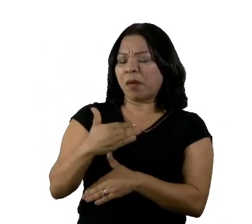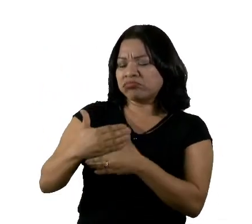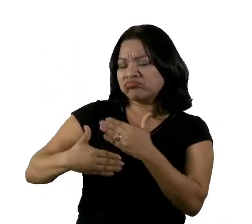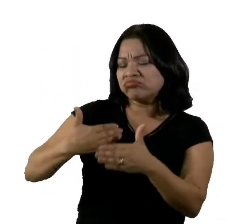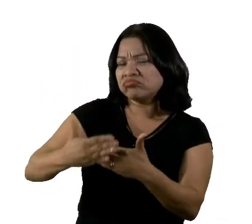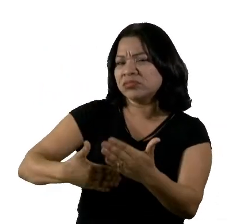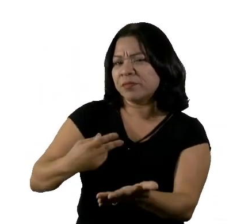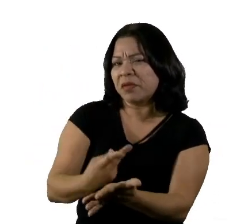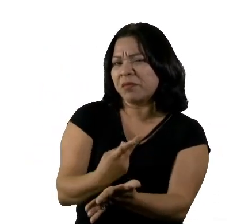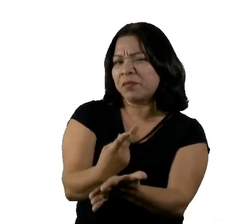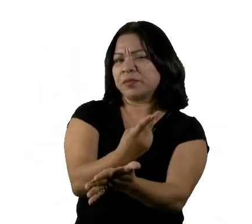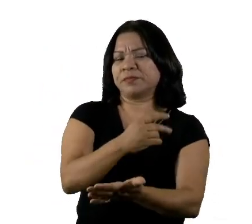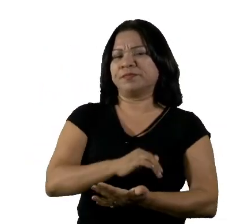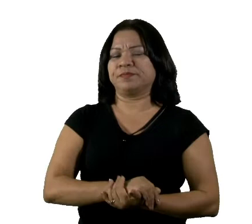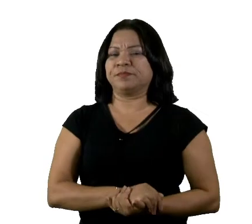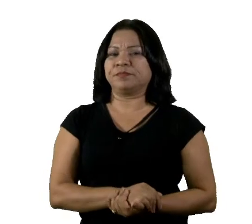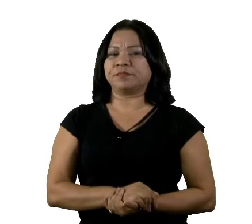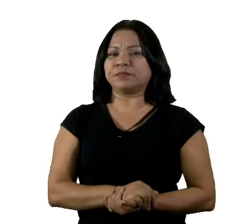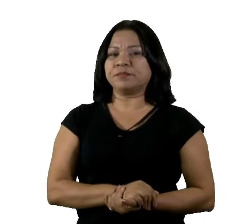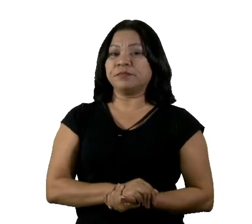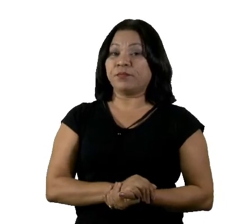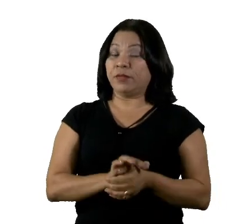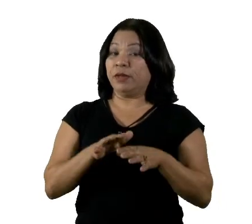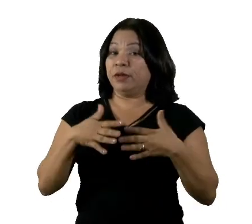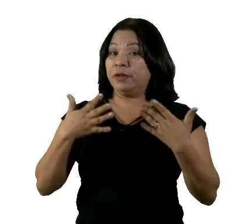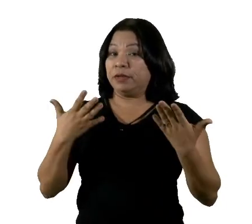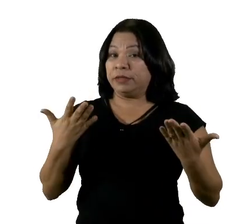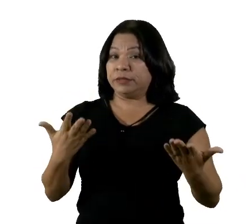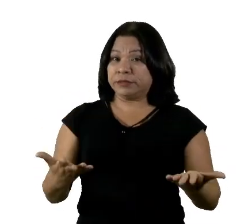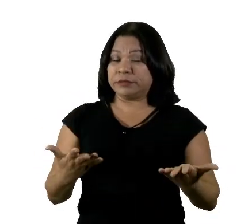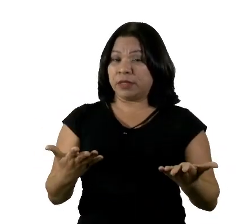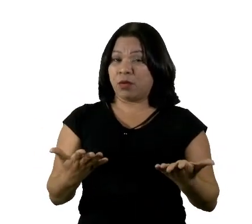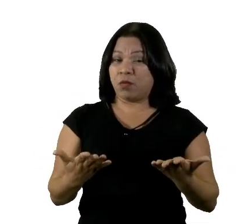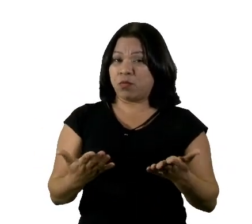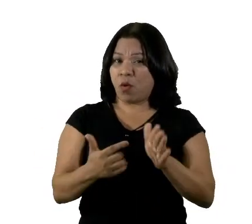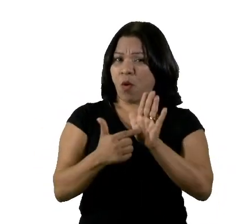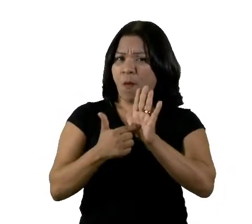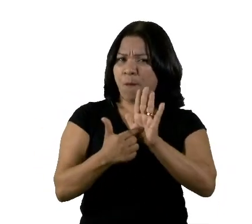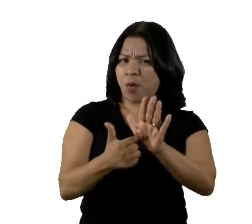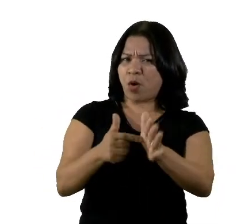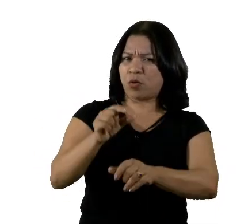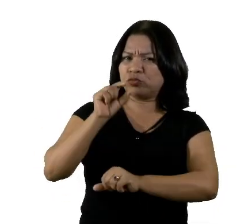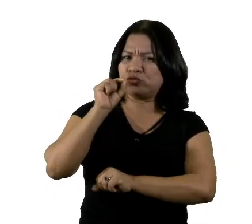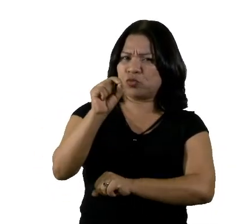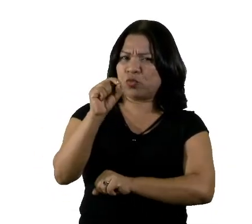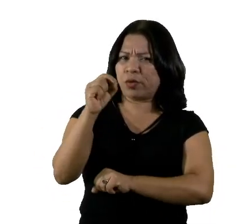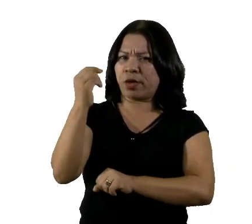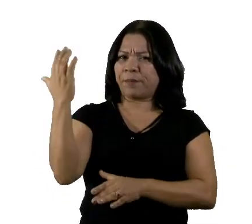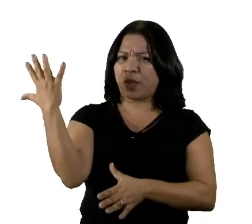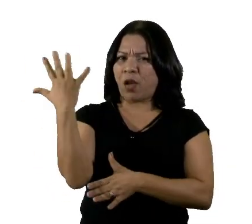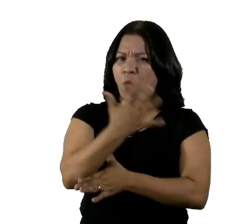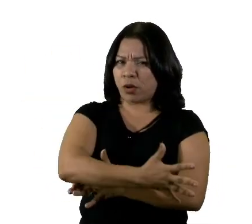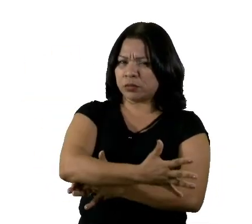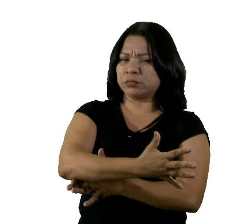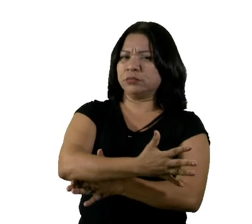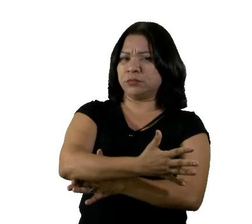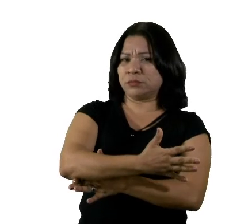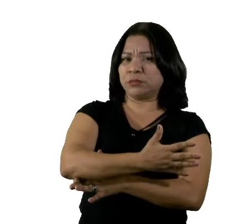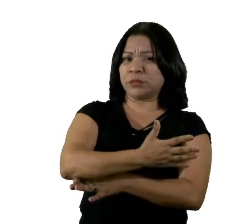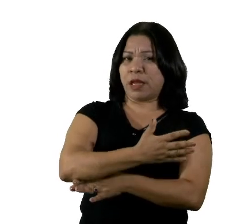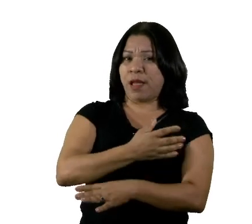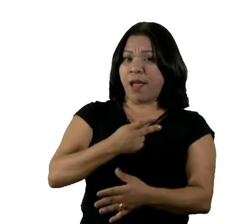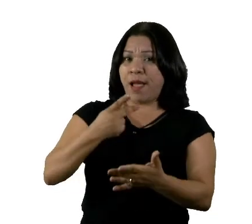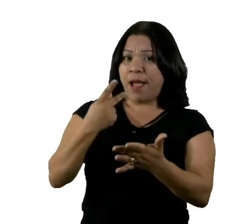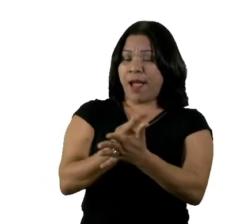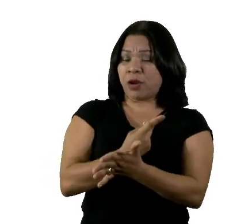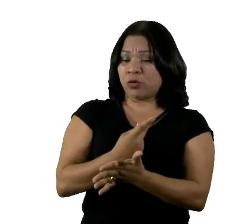No final, nós temos, dessa forma, evidencia-se que o ato de desmatar ocasiona impactos